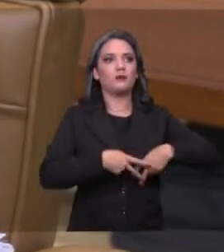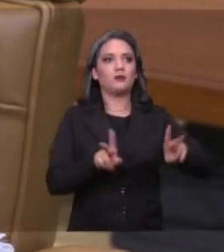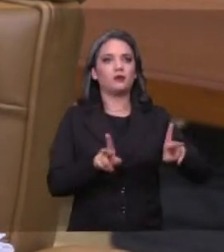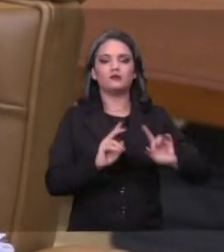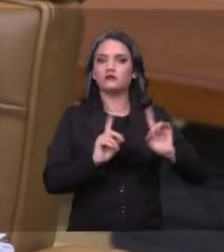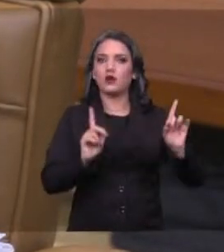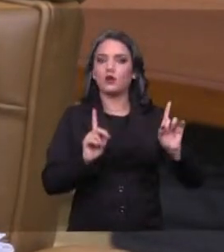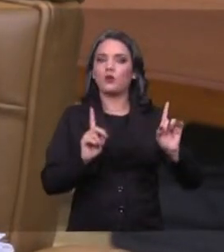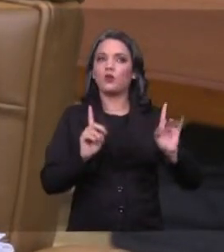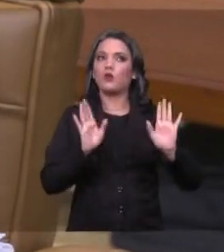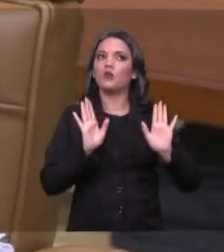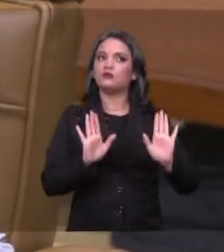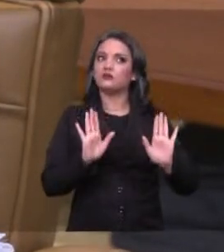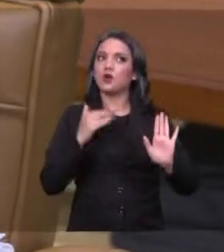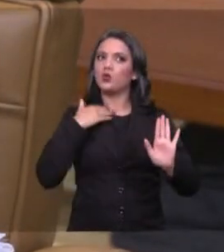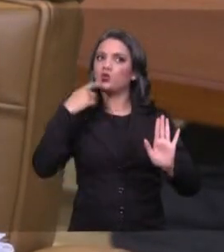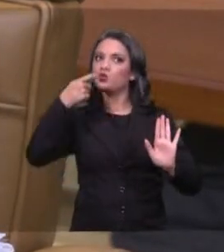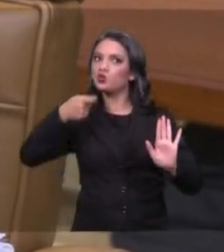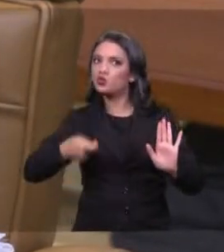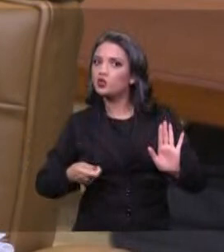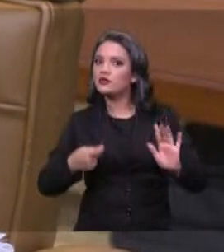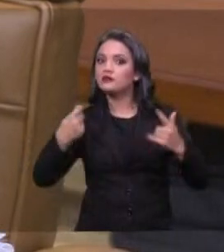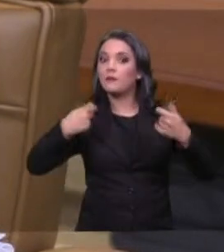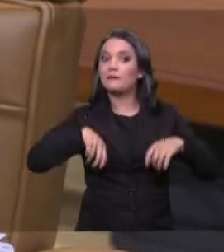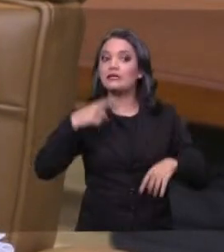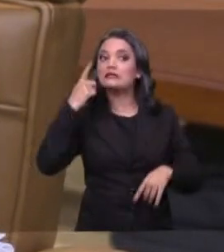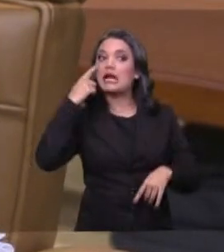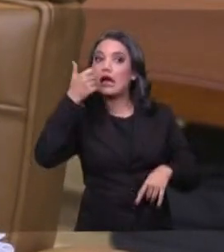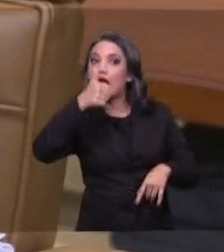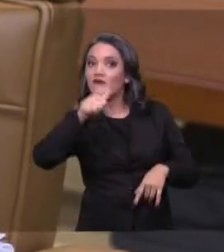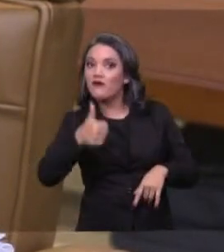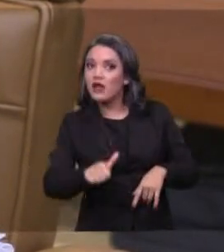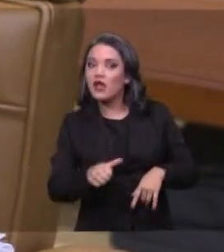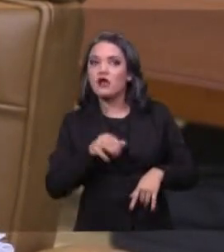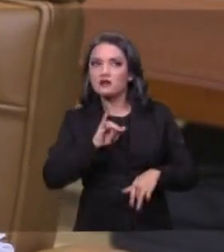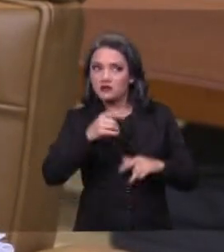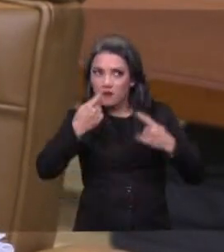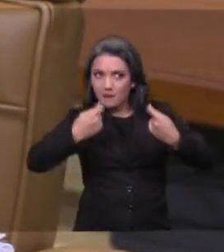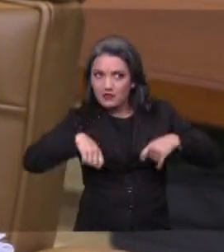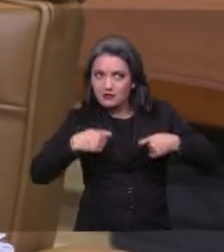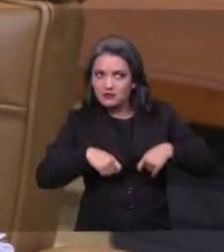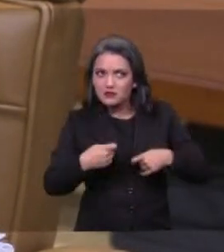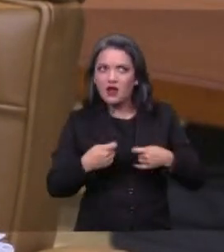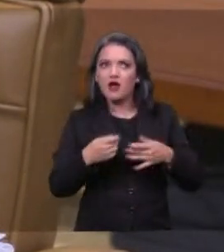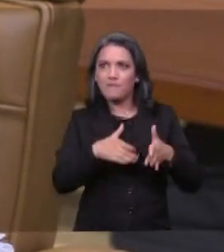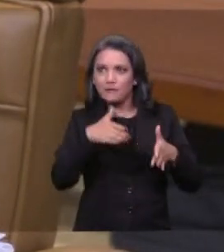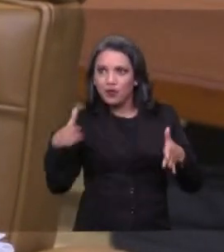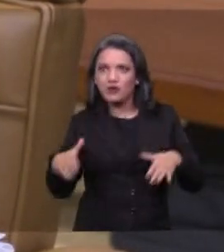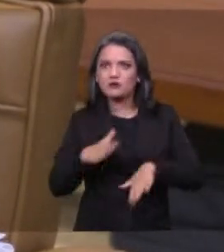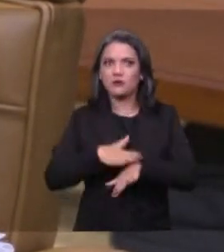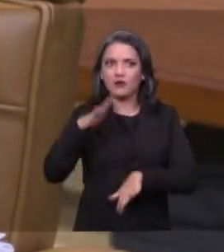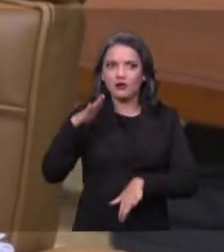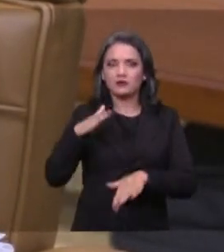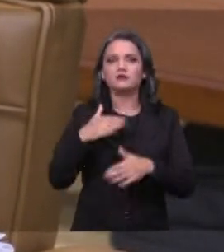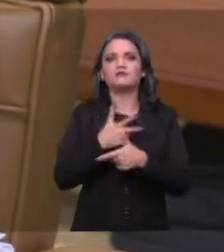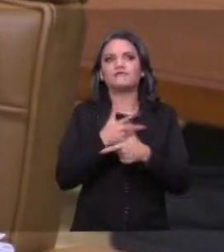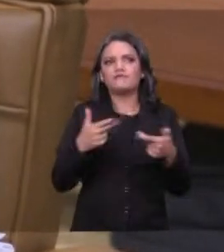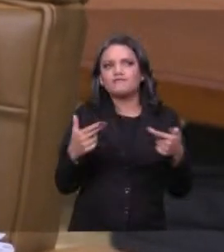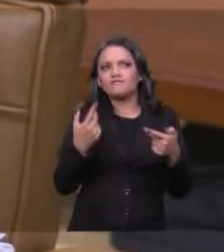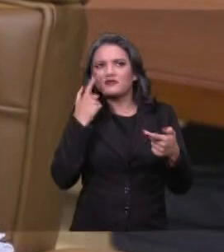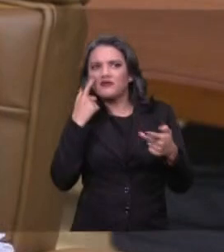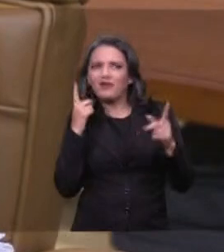possibilidade, exatamente, do juiz reconhecendo a necessidade de novas prorrogações diante de elementos concretos e da complexidade